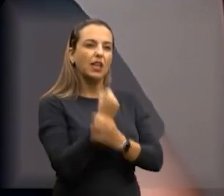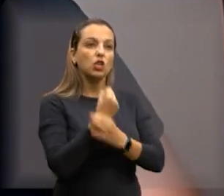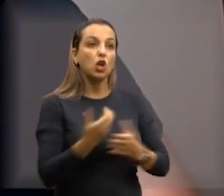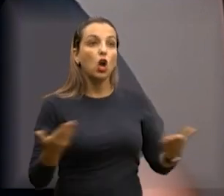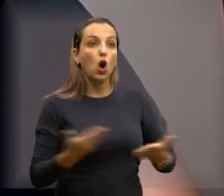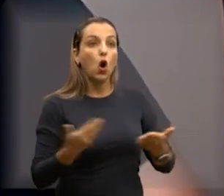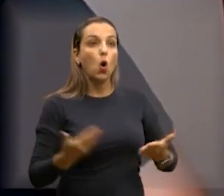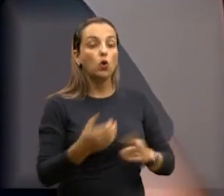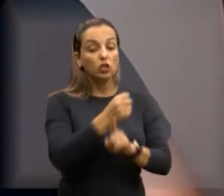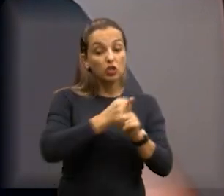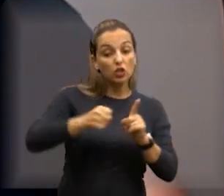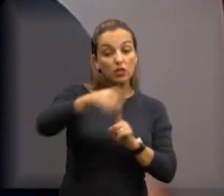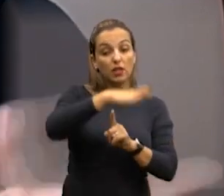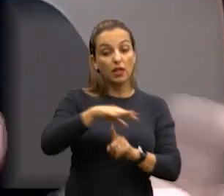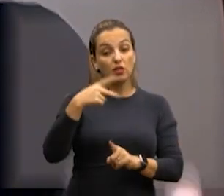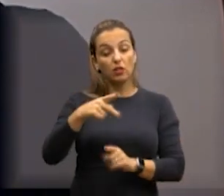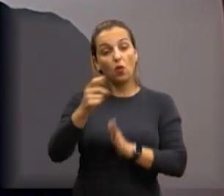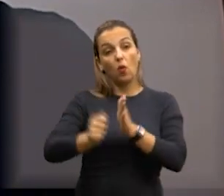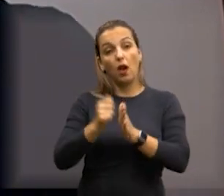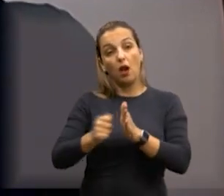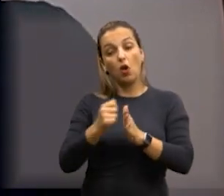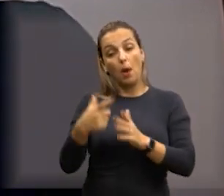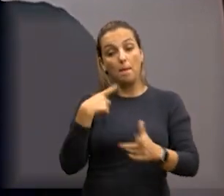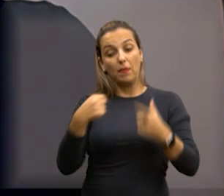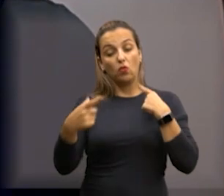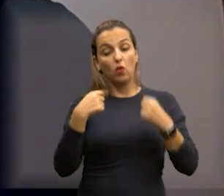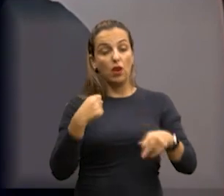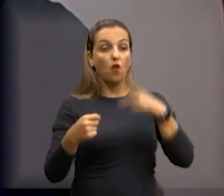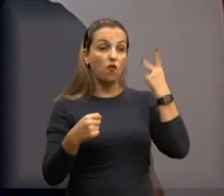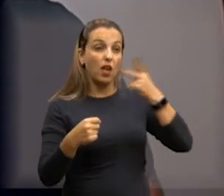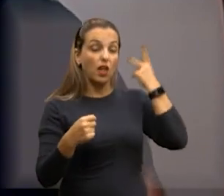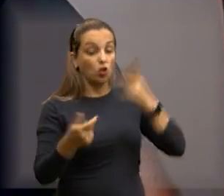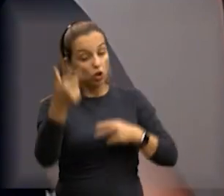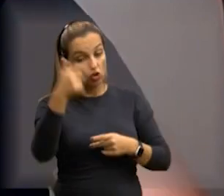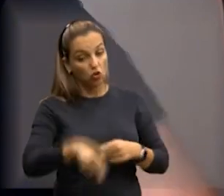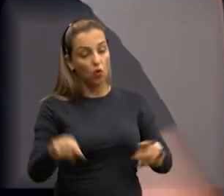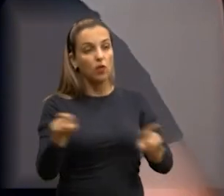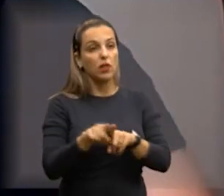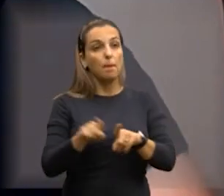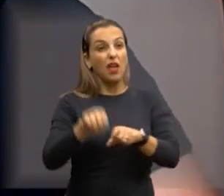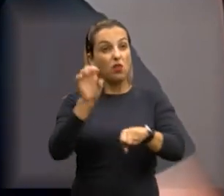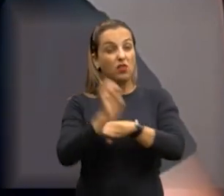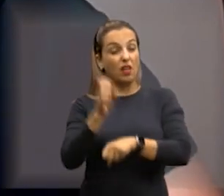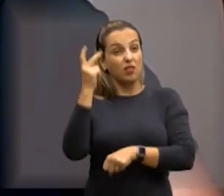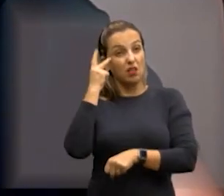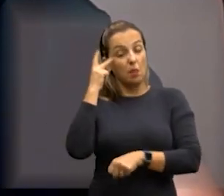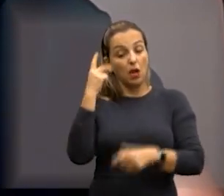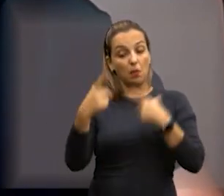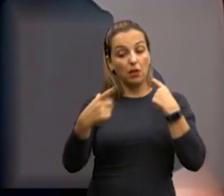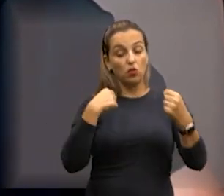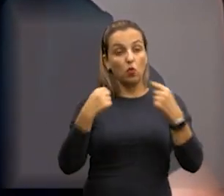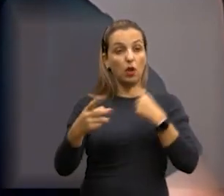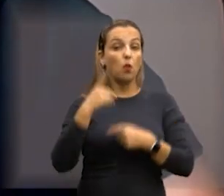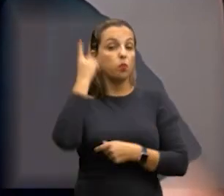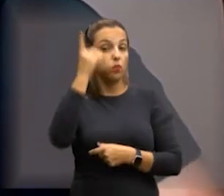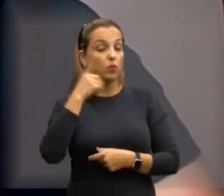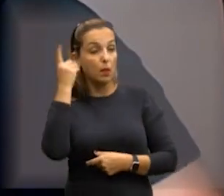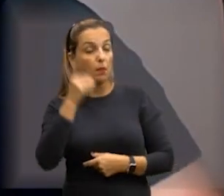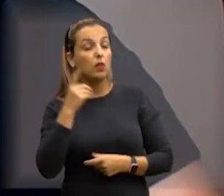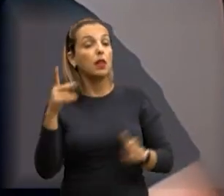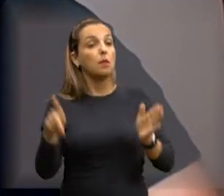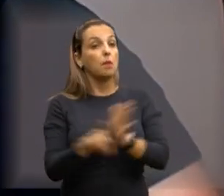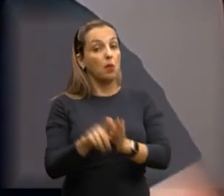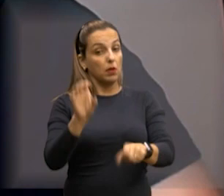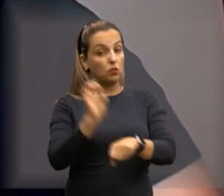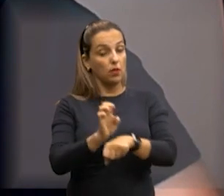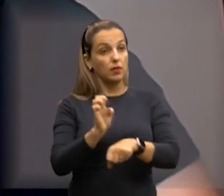hoje a sociedade araraquarense que me reelegeu como vereadora e logo menos o Estado de São Paulo que me elegeu como deputada estadual.